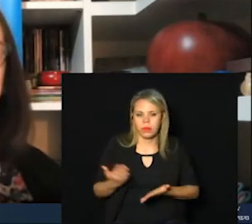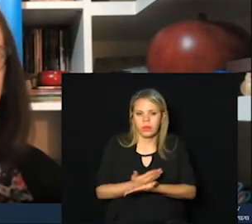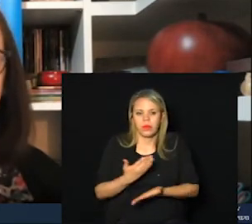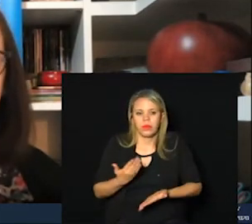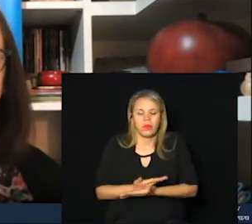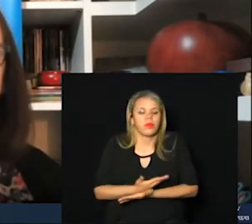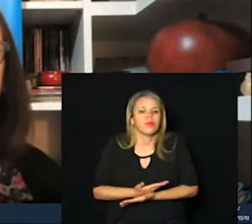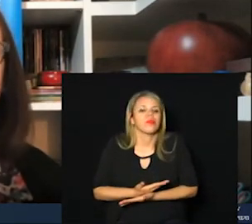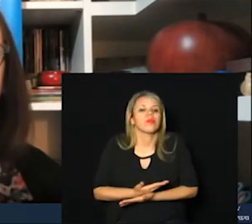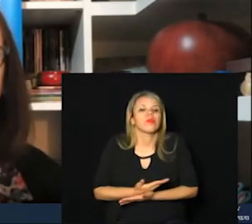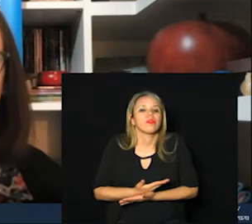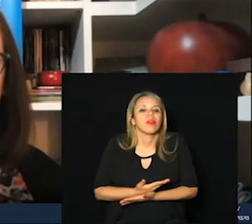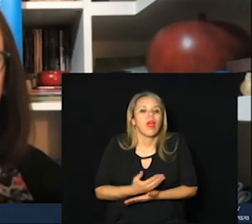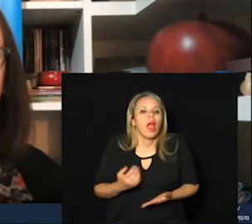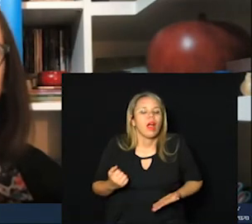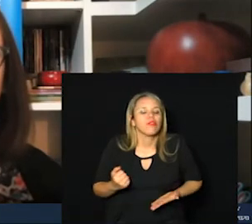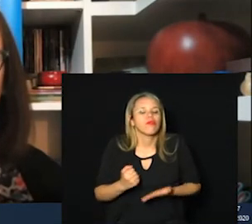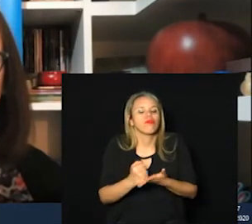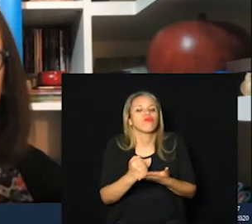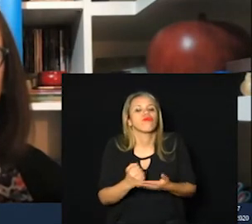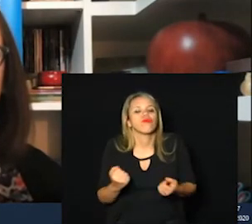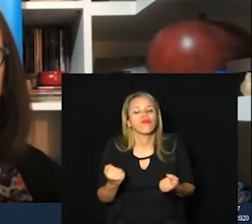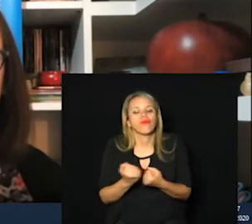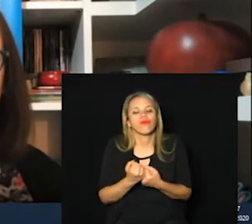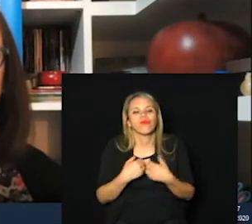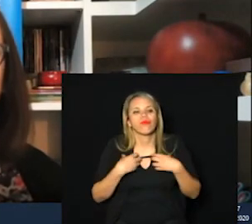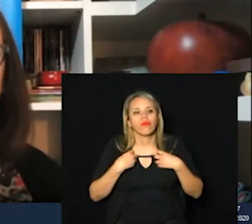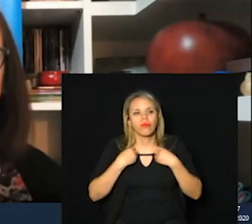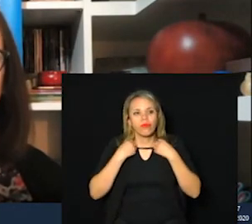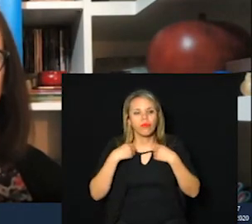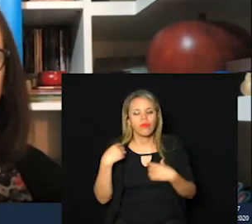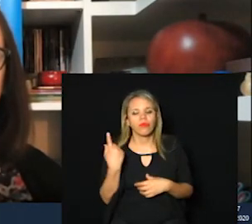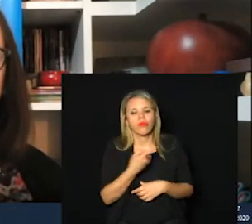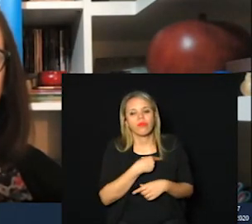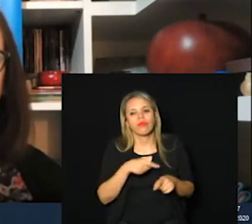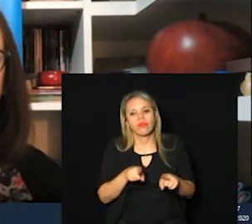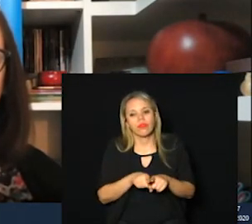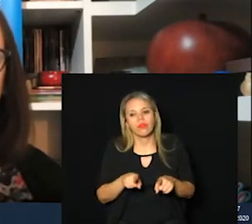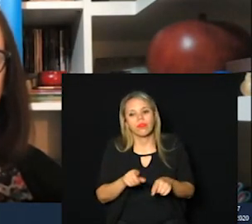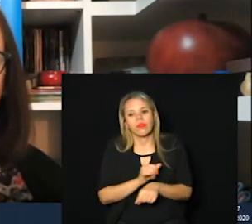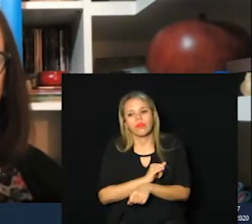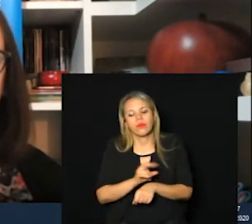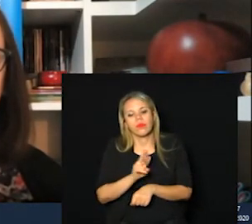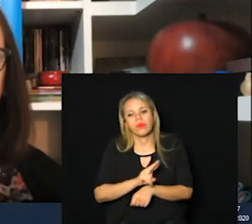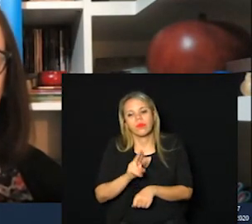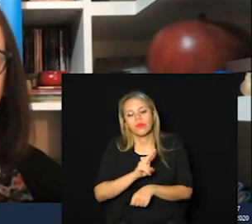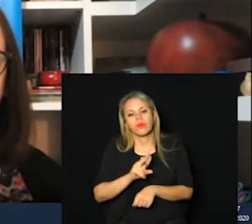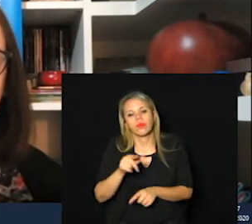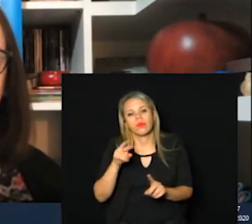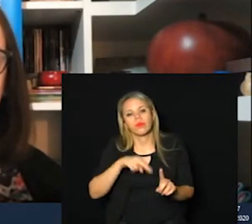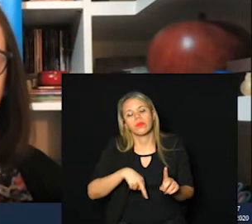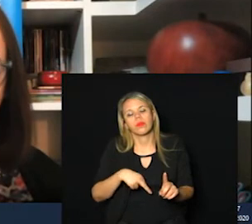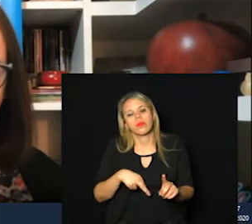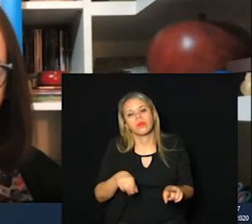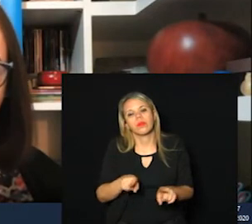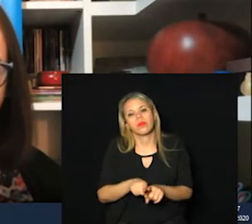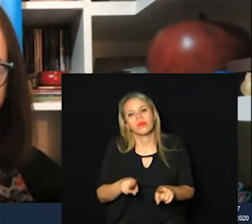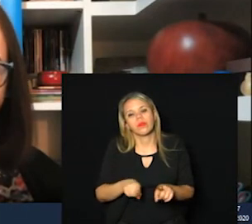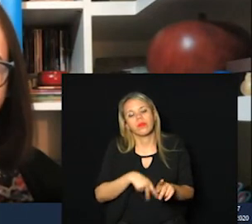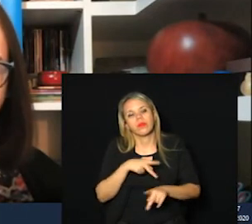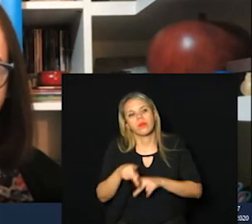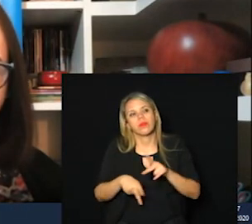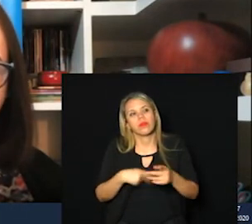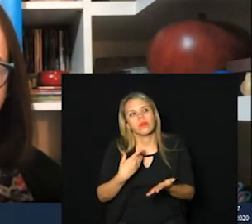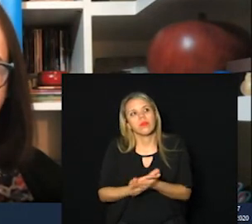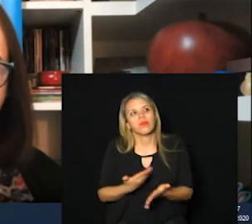vem somar como subsídio para a gente também, né? Depois é uma referência também para quem vai